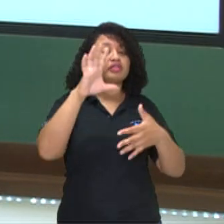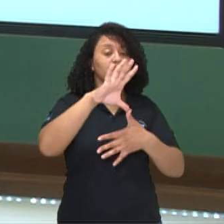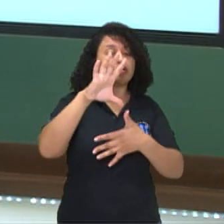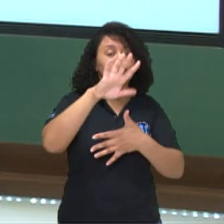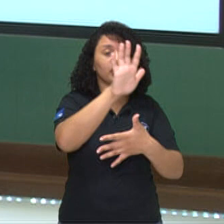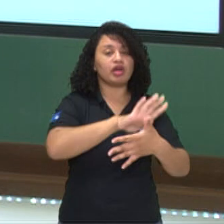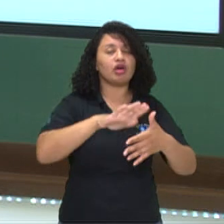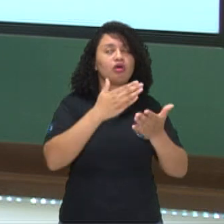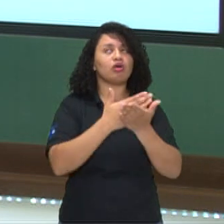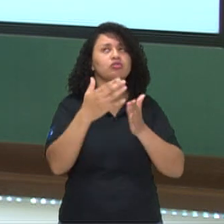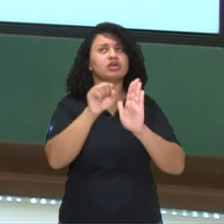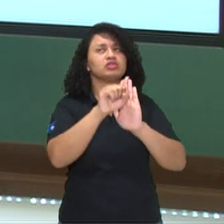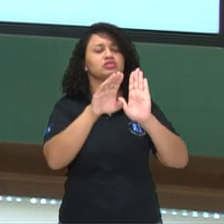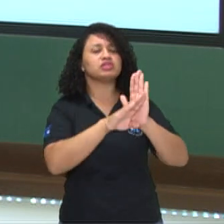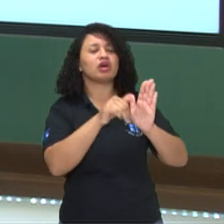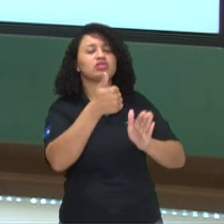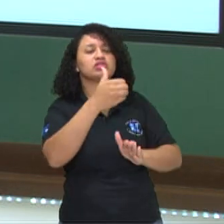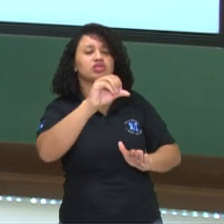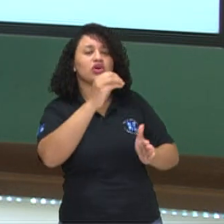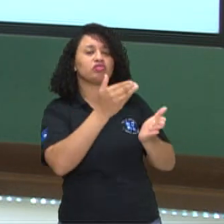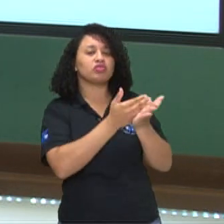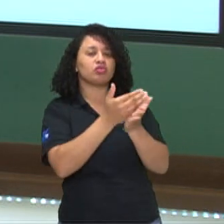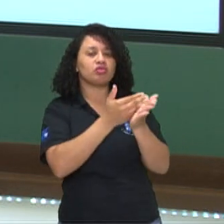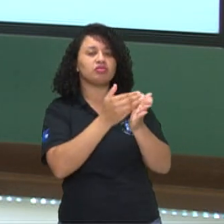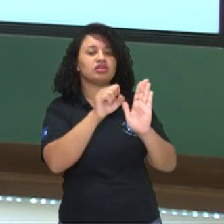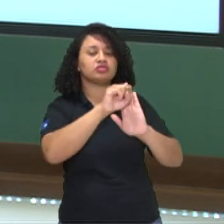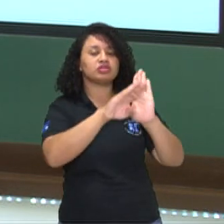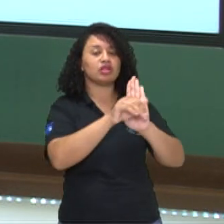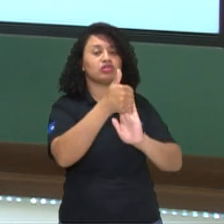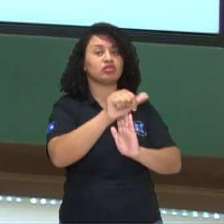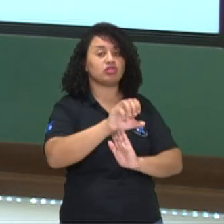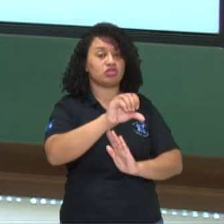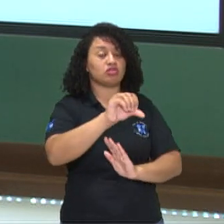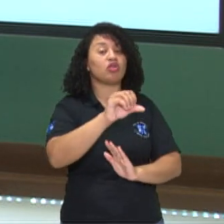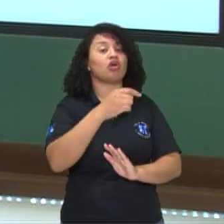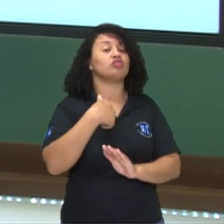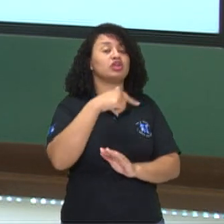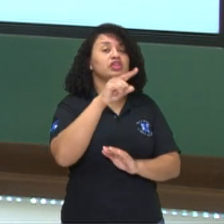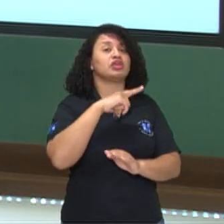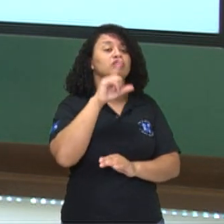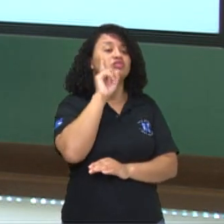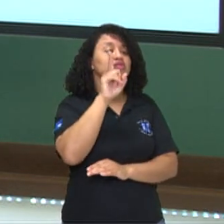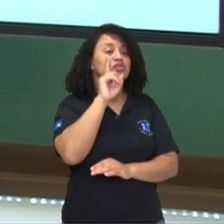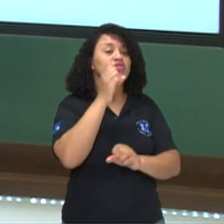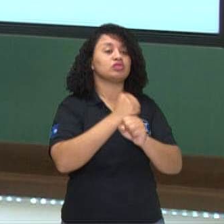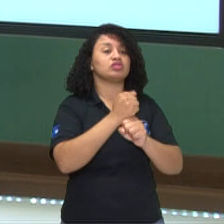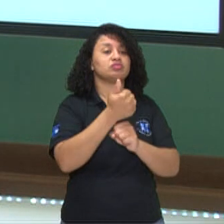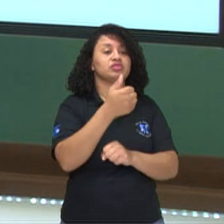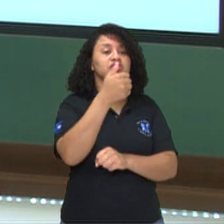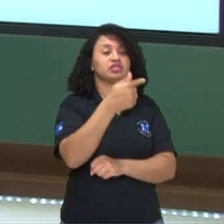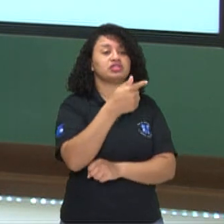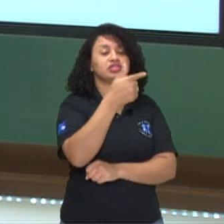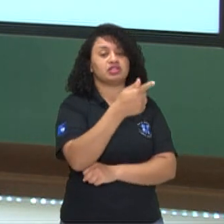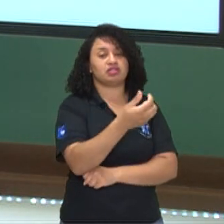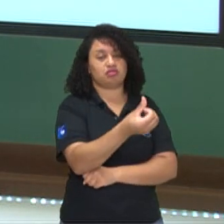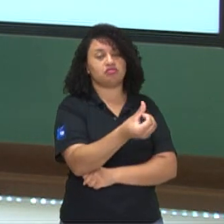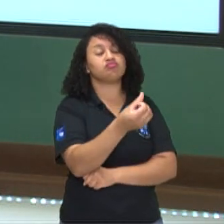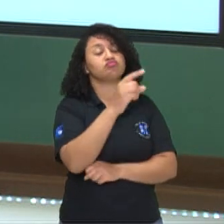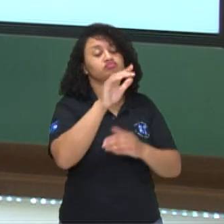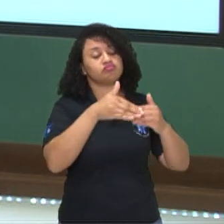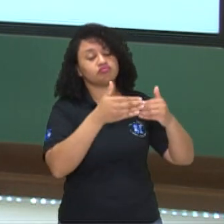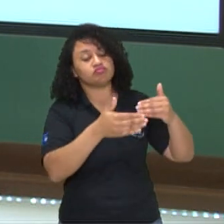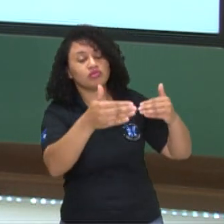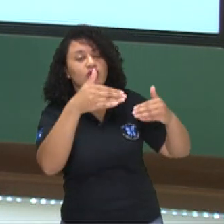início do século XIX. Nós vamos ter a independência dos Estados Unidos em 1776 e, a partir daí, né,